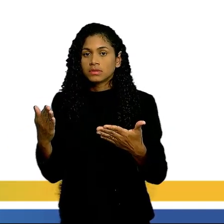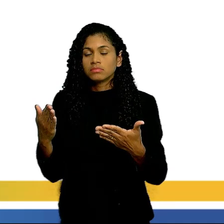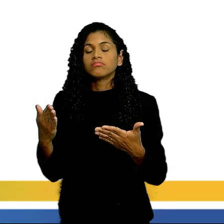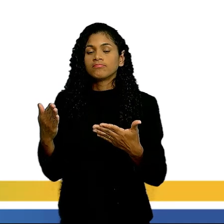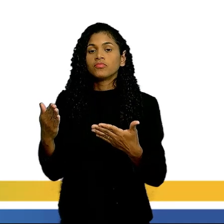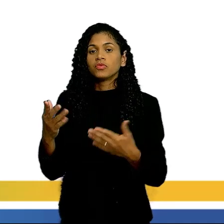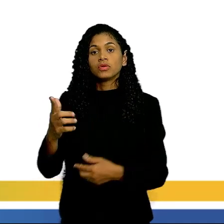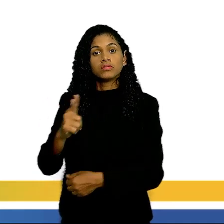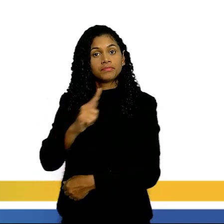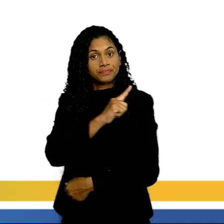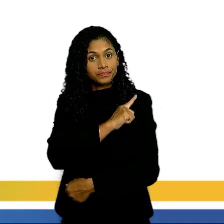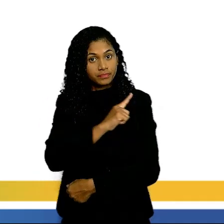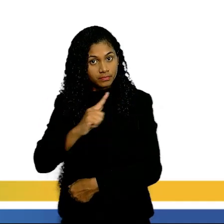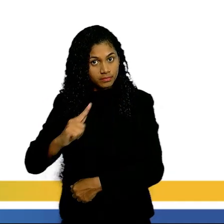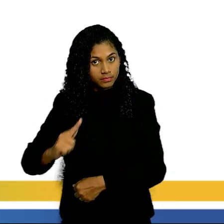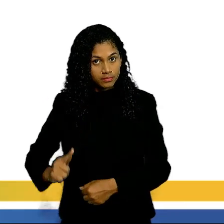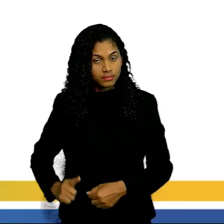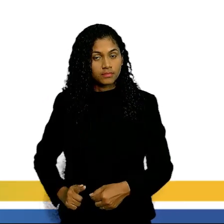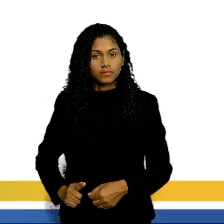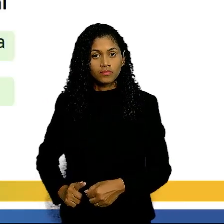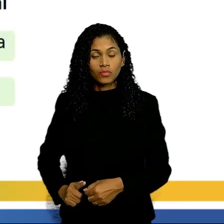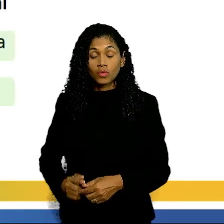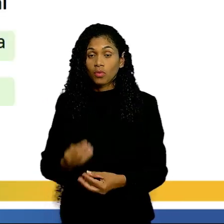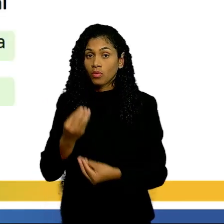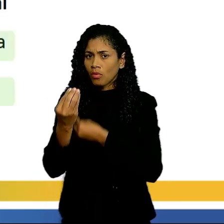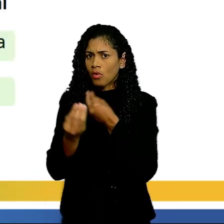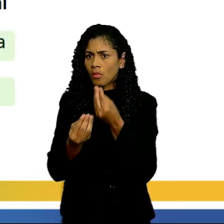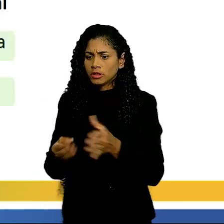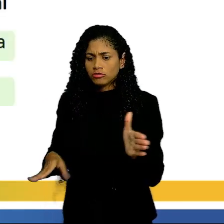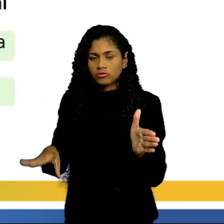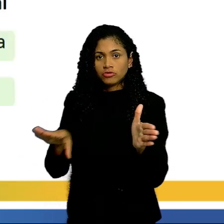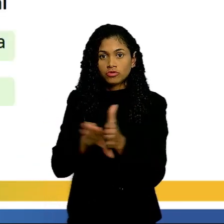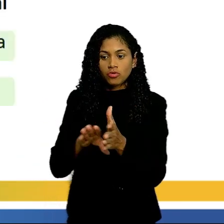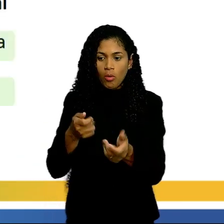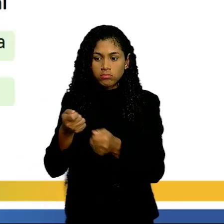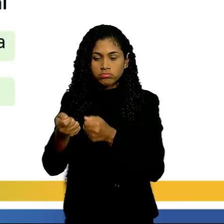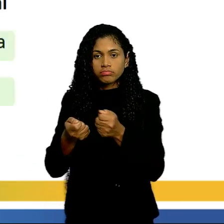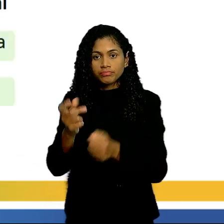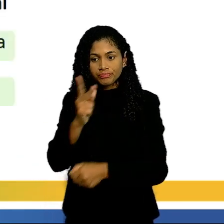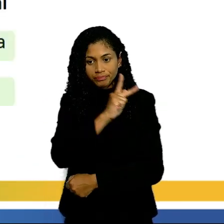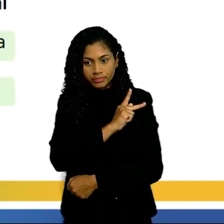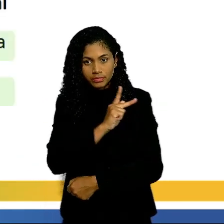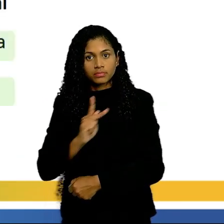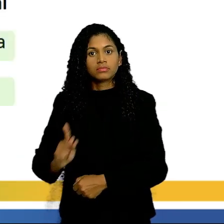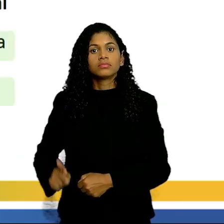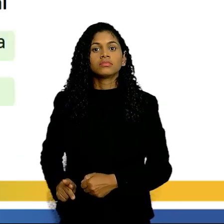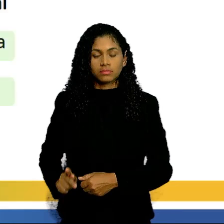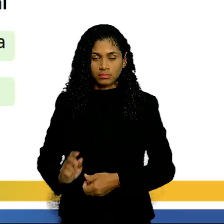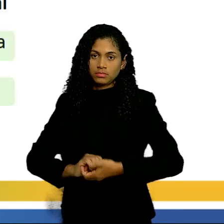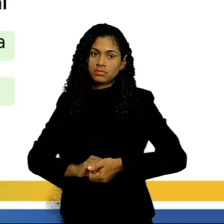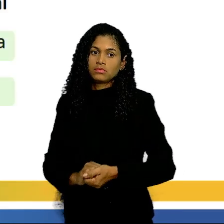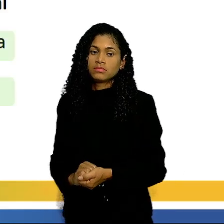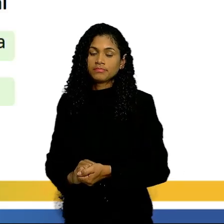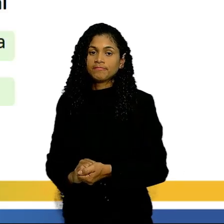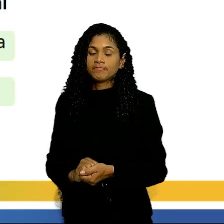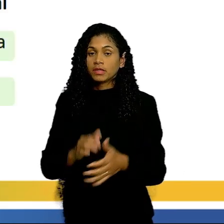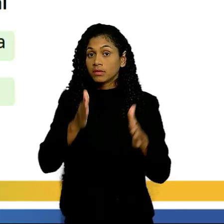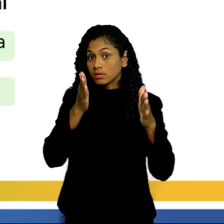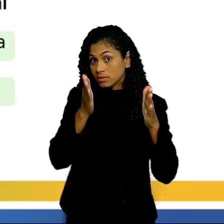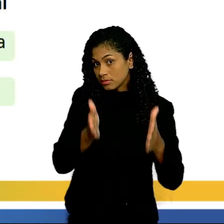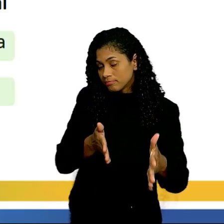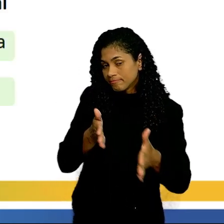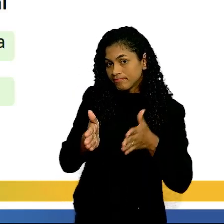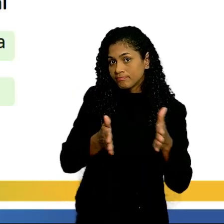Vamos entender como que Getúlio Vargas chegou ao poder em 1930. Esse episódio, ele é